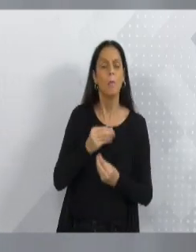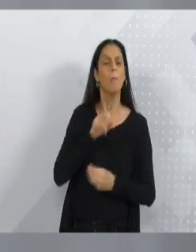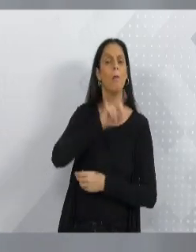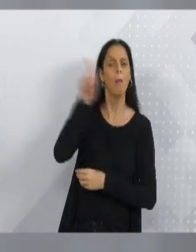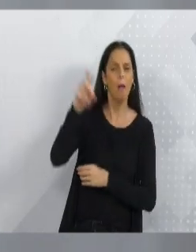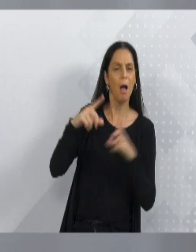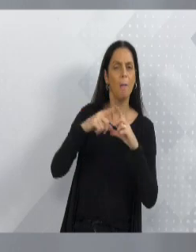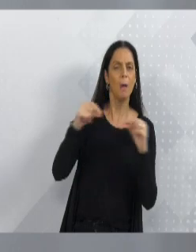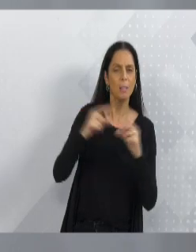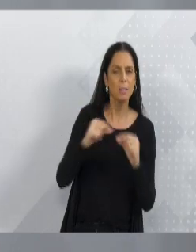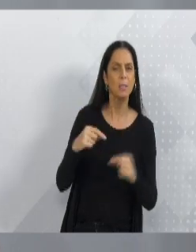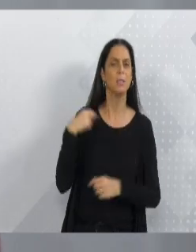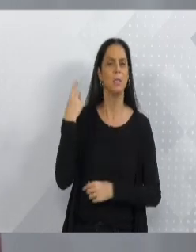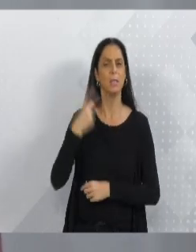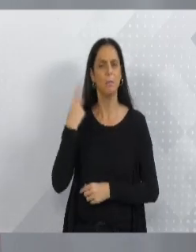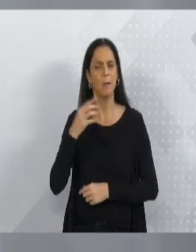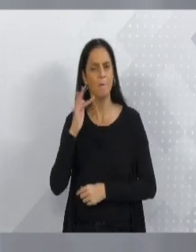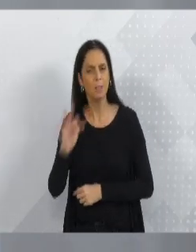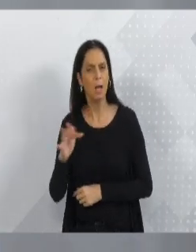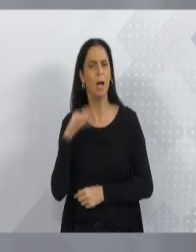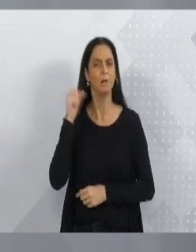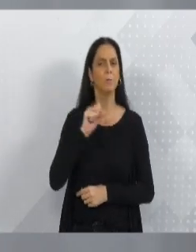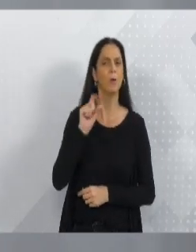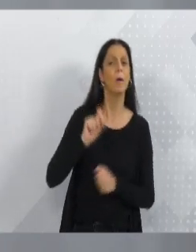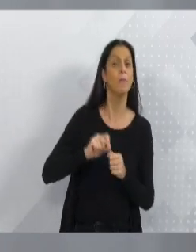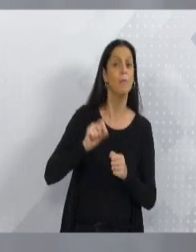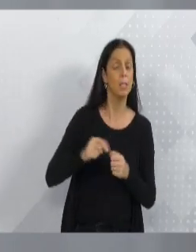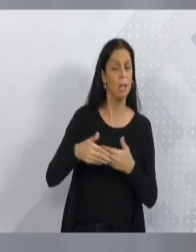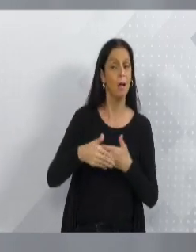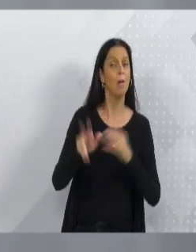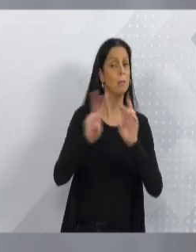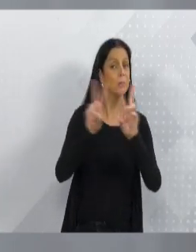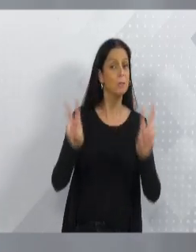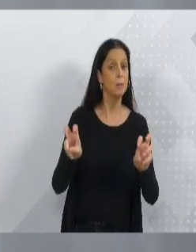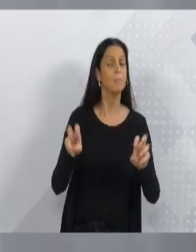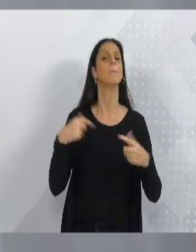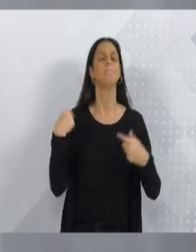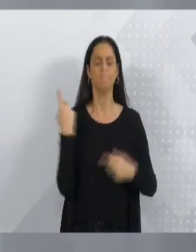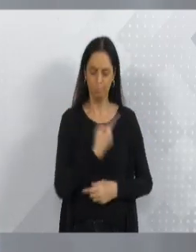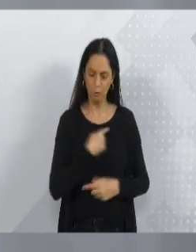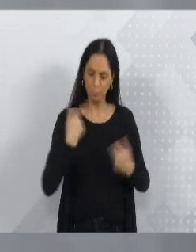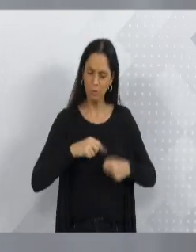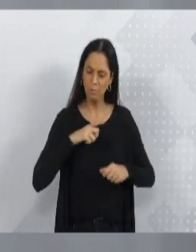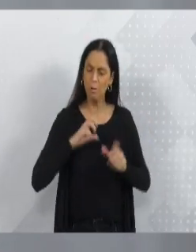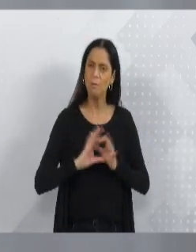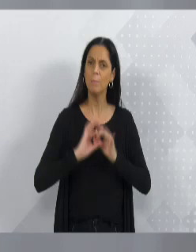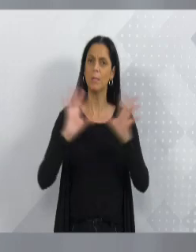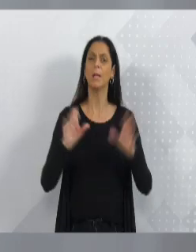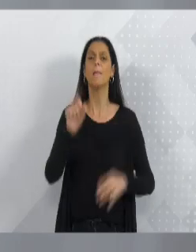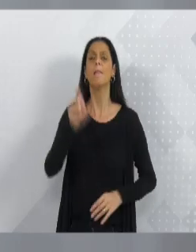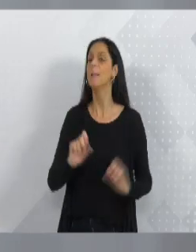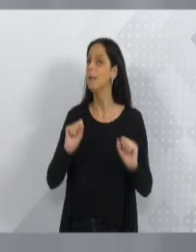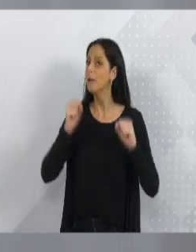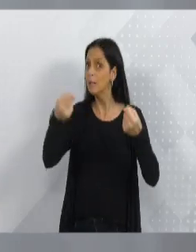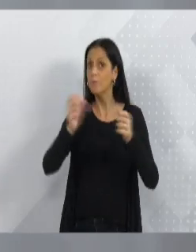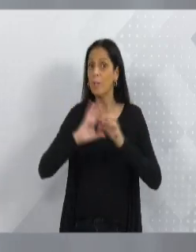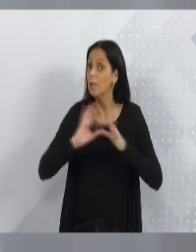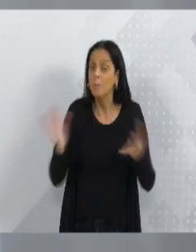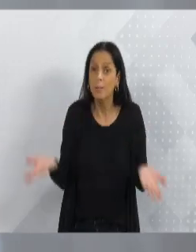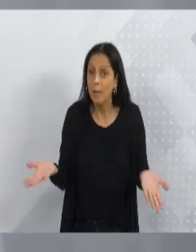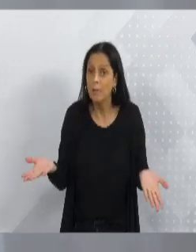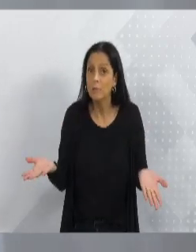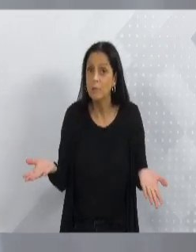deputados federais, nossos senadores, com relação a esse assunto. Nós precisamos sim da liberdade. E quem está defendendo a liberdade, vereador Diego